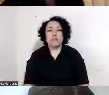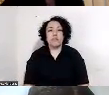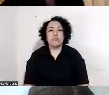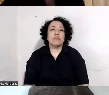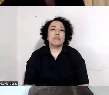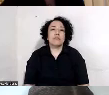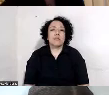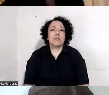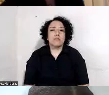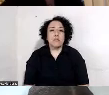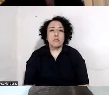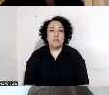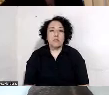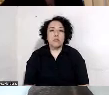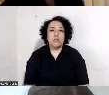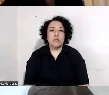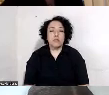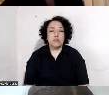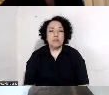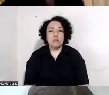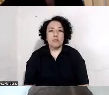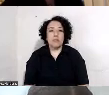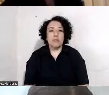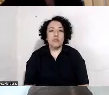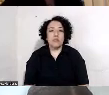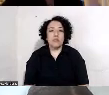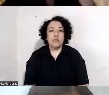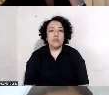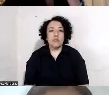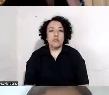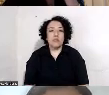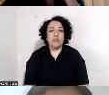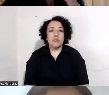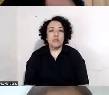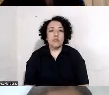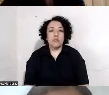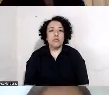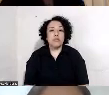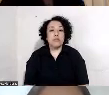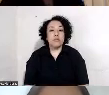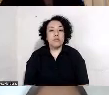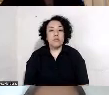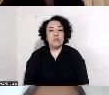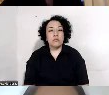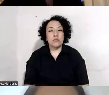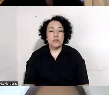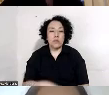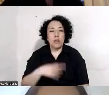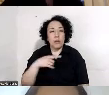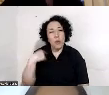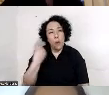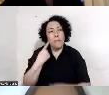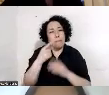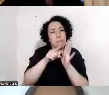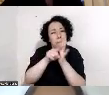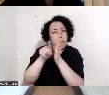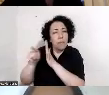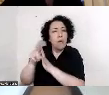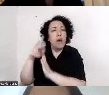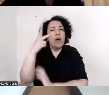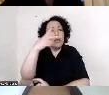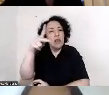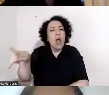to excel at their college. And they said these 4 things. E nós perguntamos o que esses